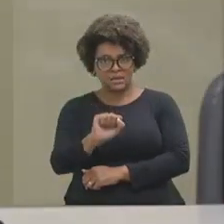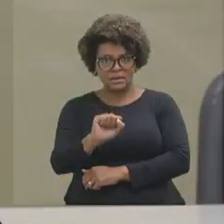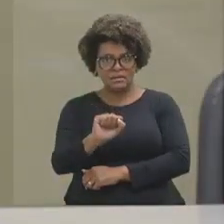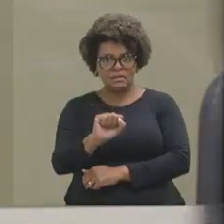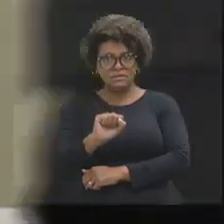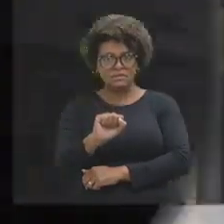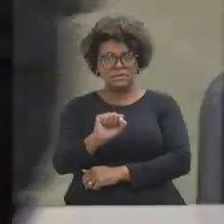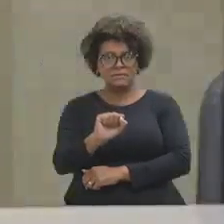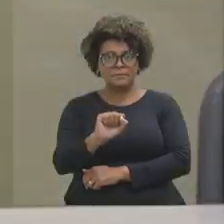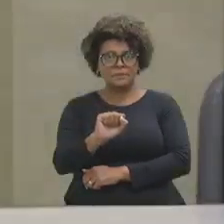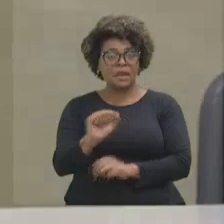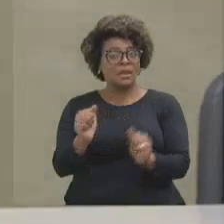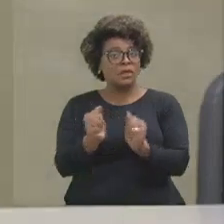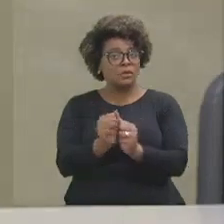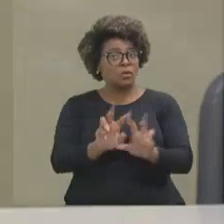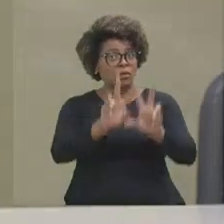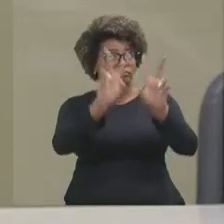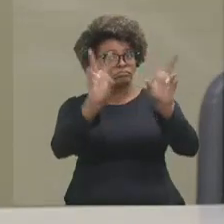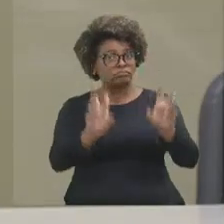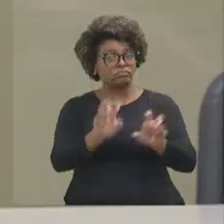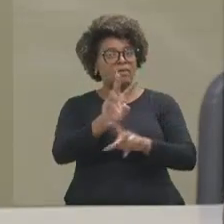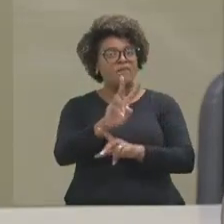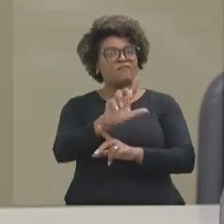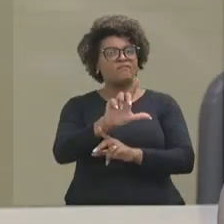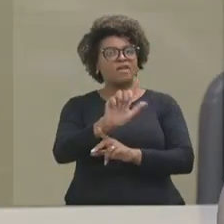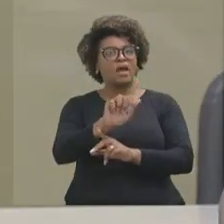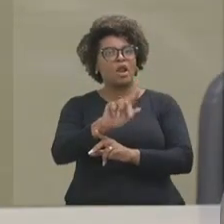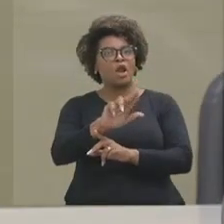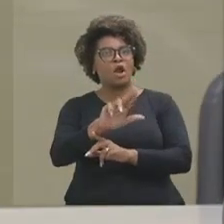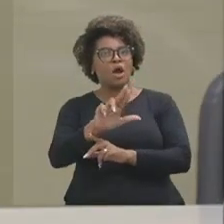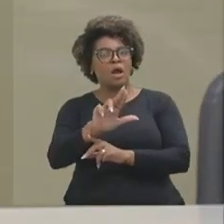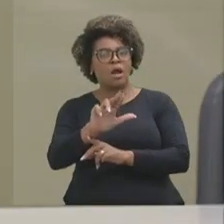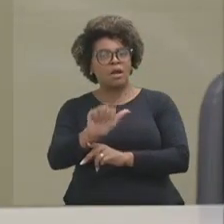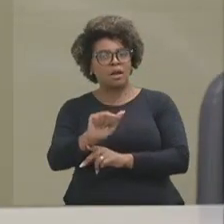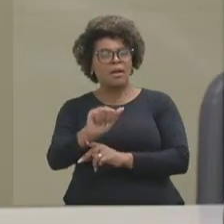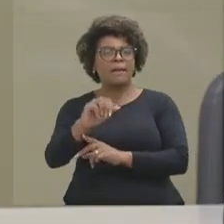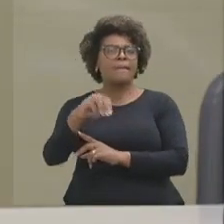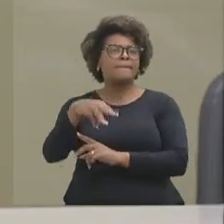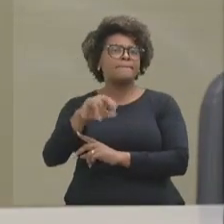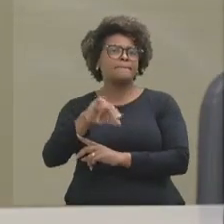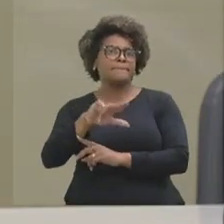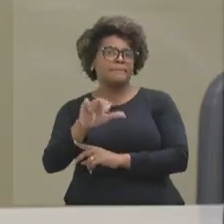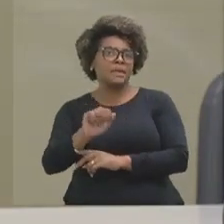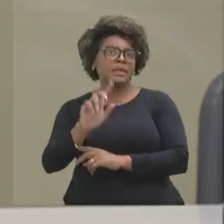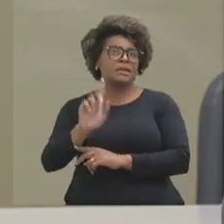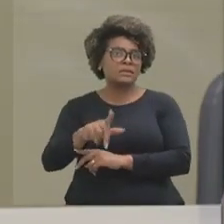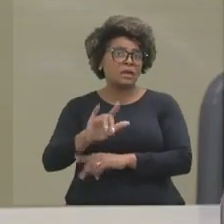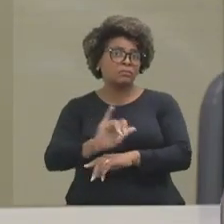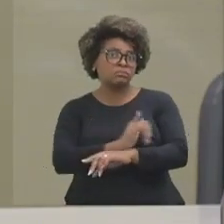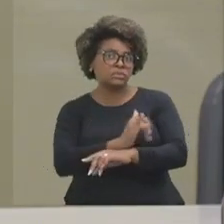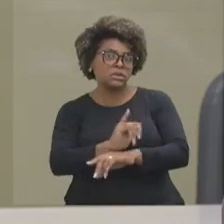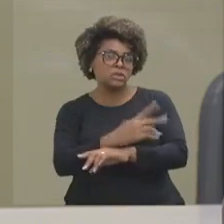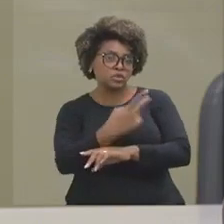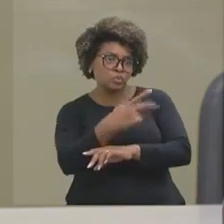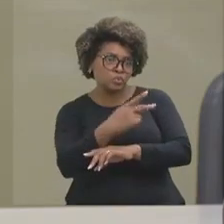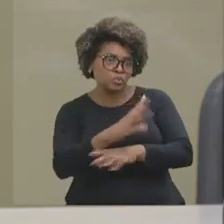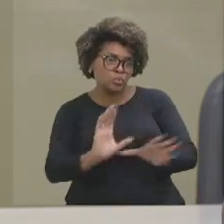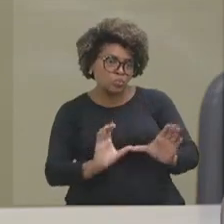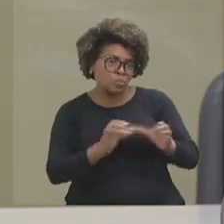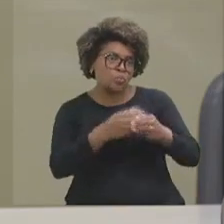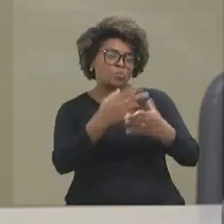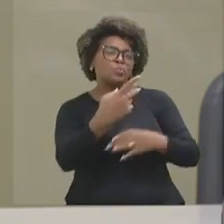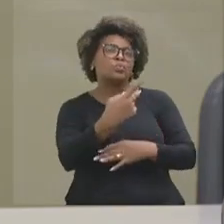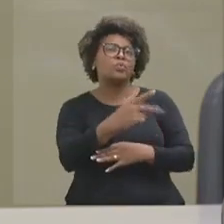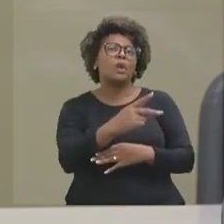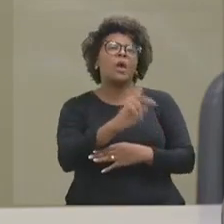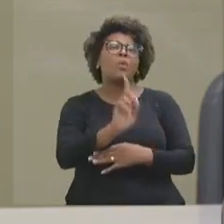valor a Minas é um é um uma atitude do Senhor e da sua equipe que